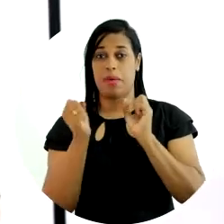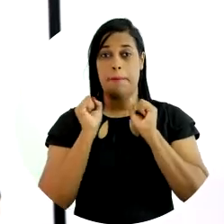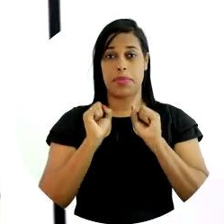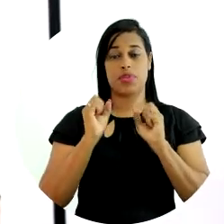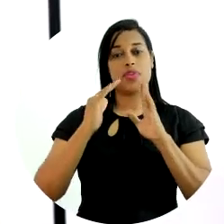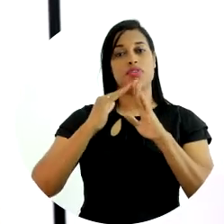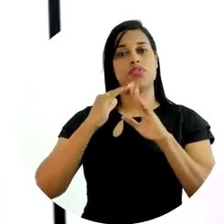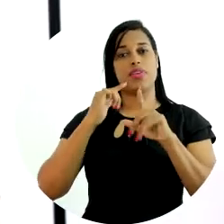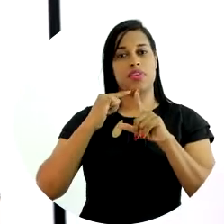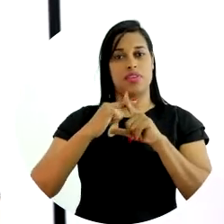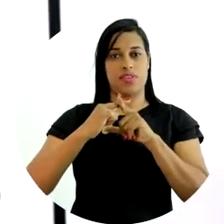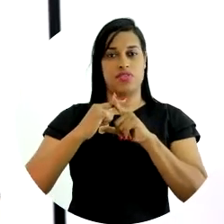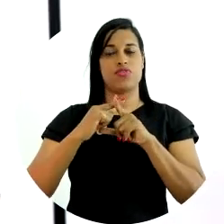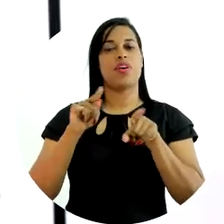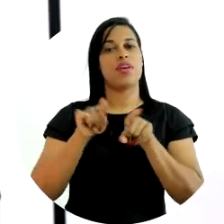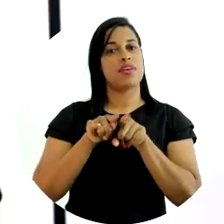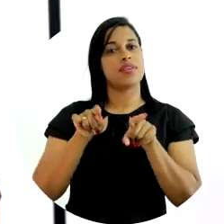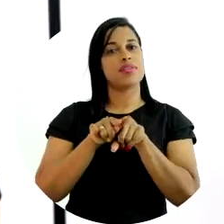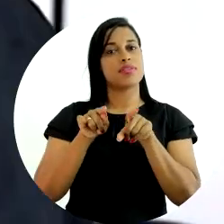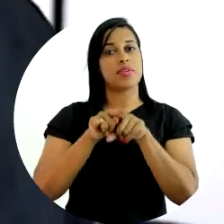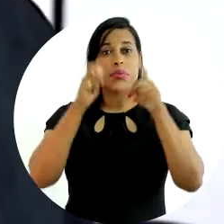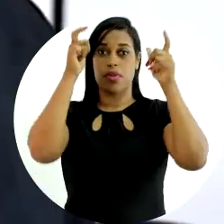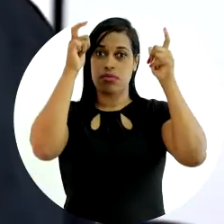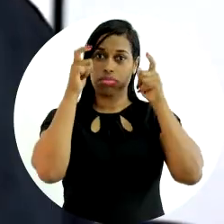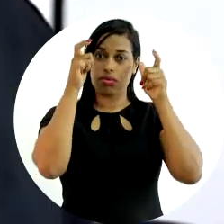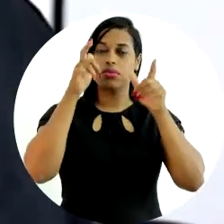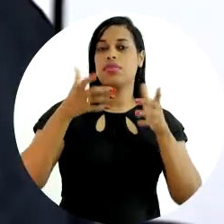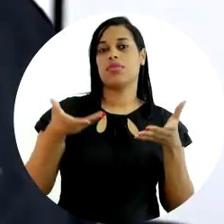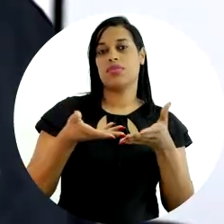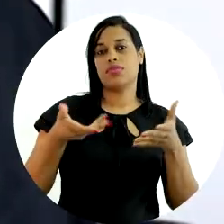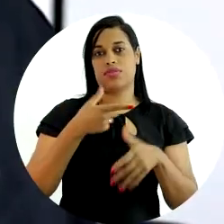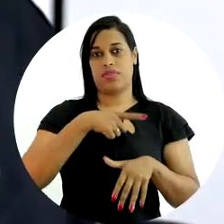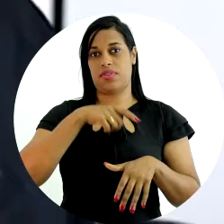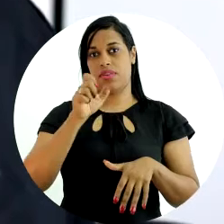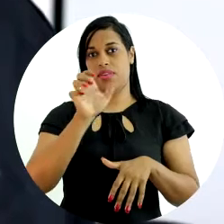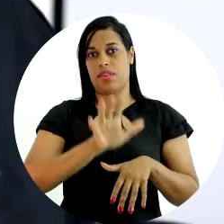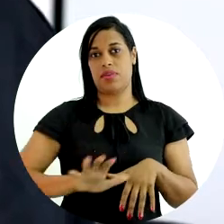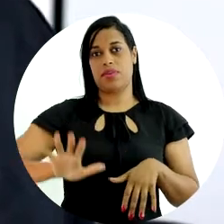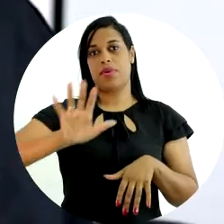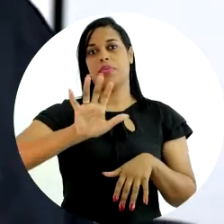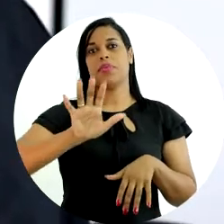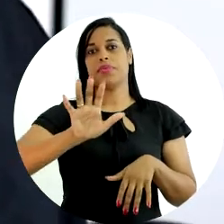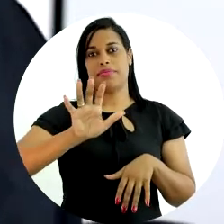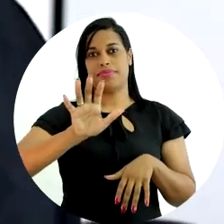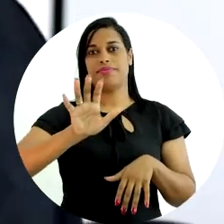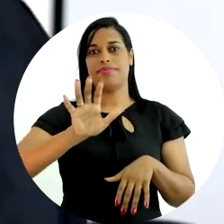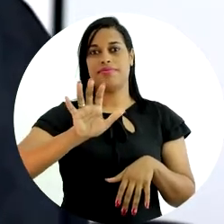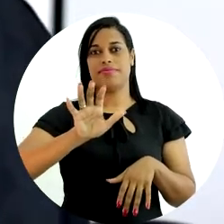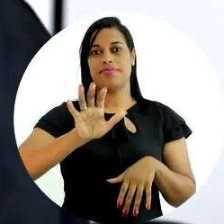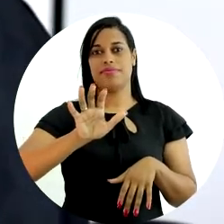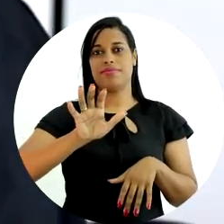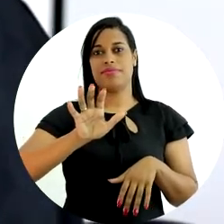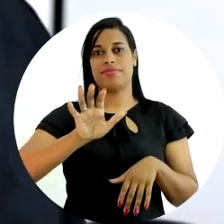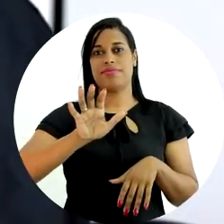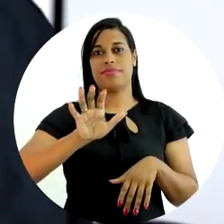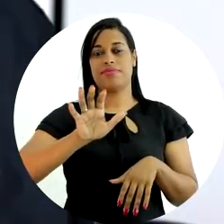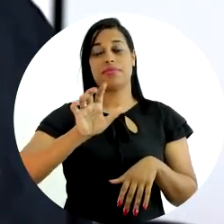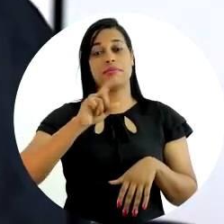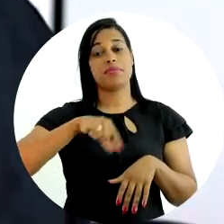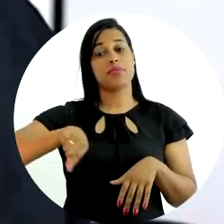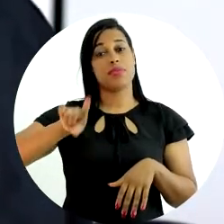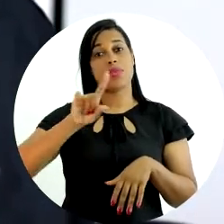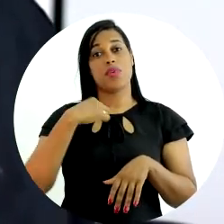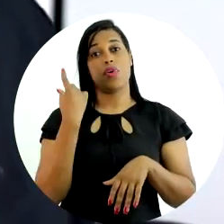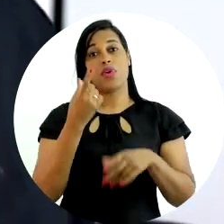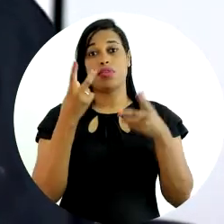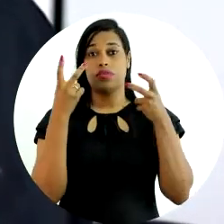tirar poderes tanto da igreja como das coroas dos reis que existiam na Europa naquela época. Tanto é que,